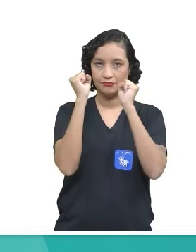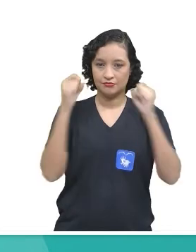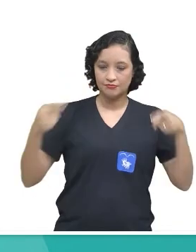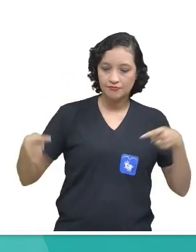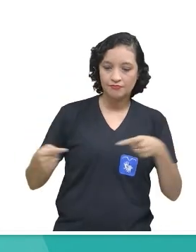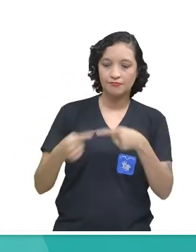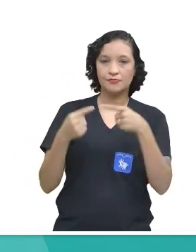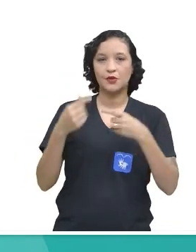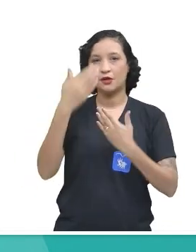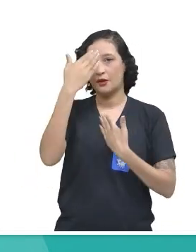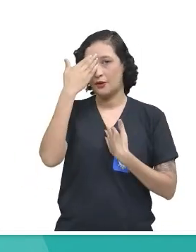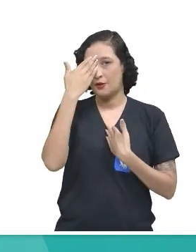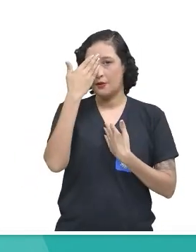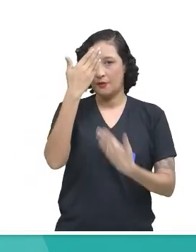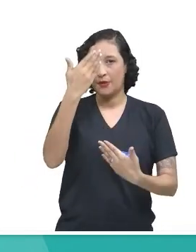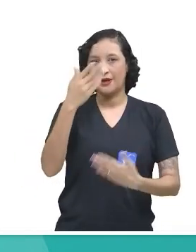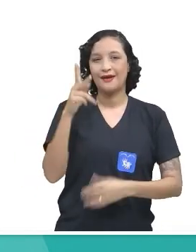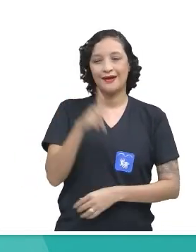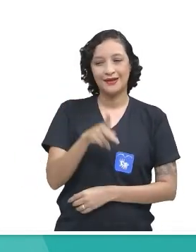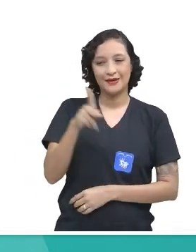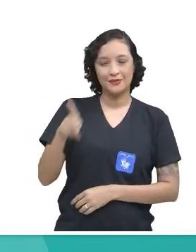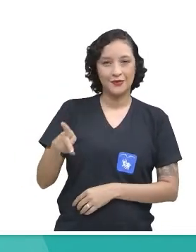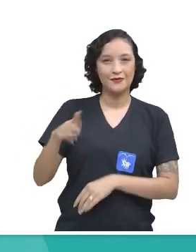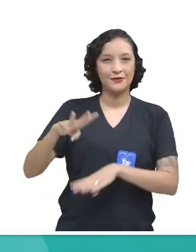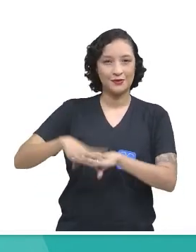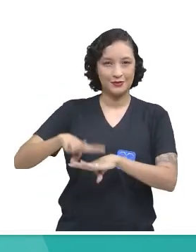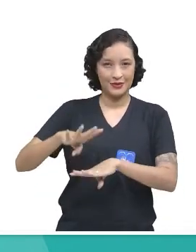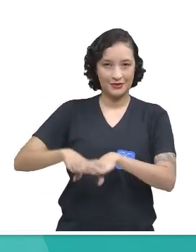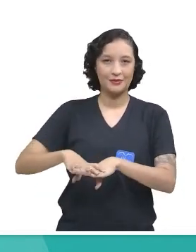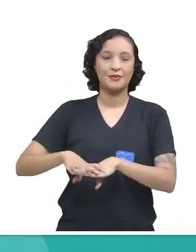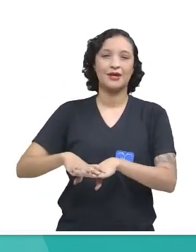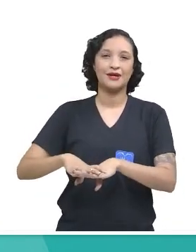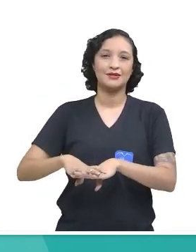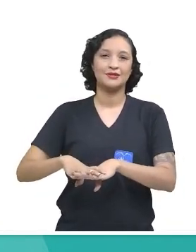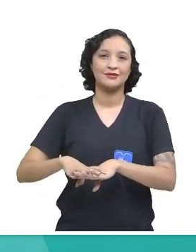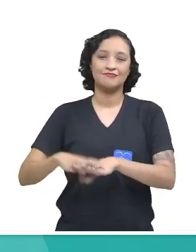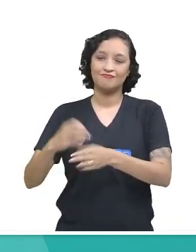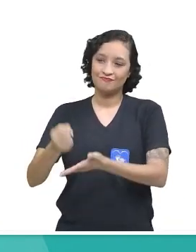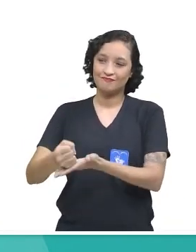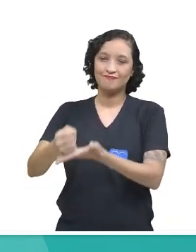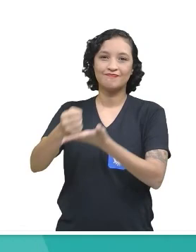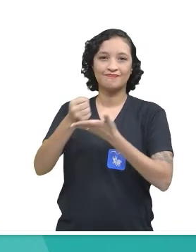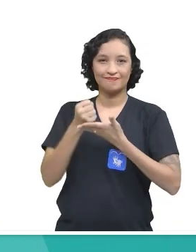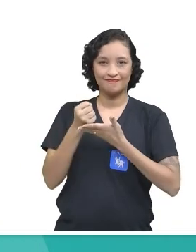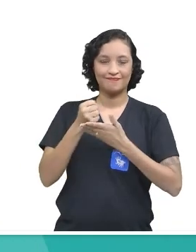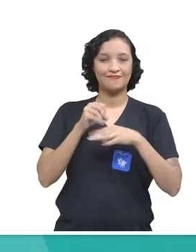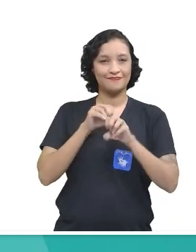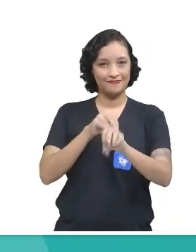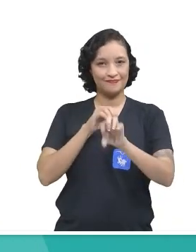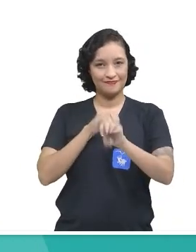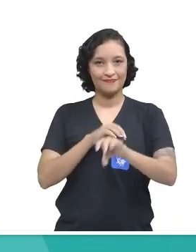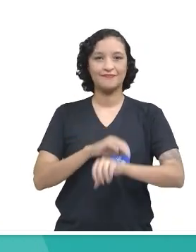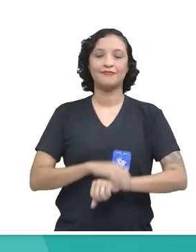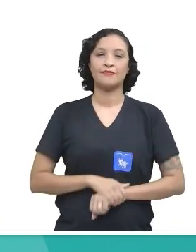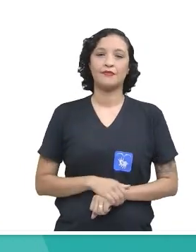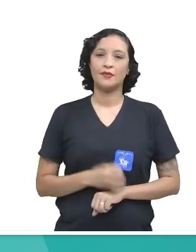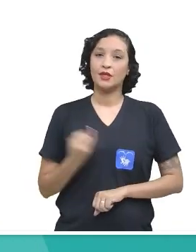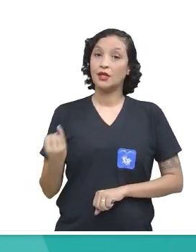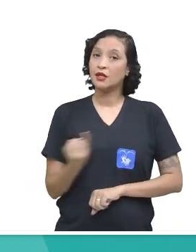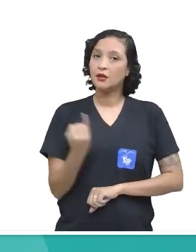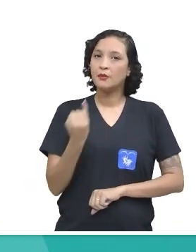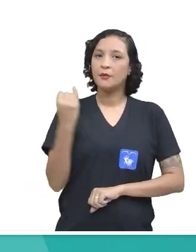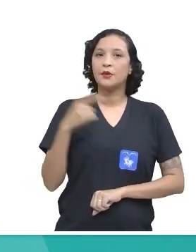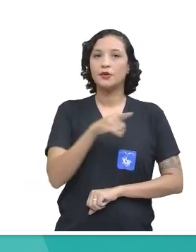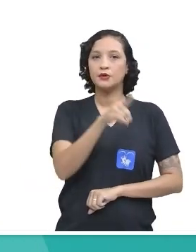nós agradecemos aqui a professora de matemática, que gentilmente colaborou conosco. Isso aqui é importante que vocês percebam